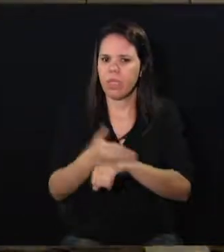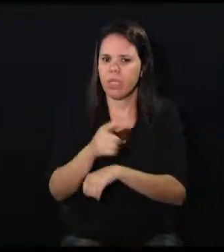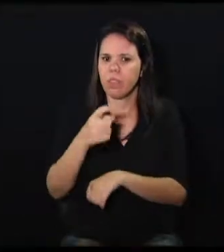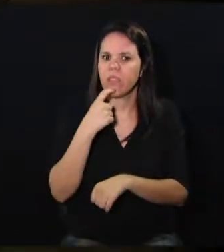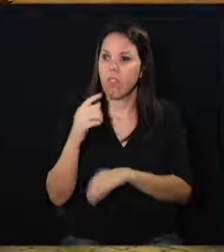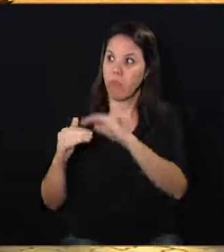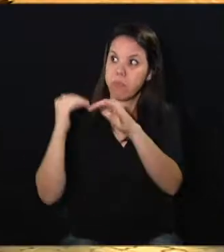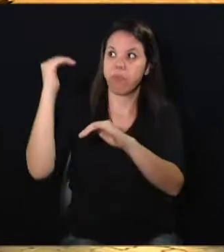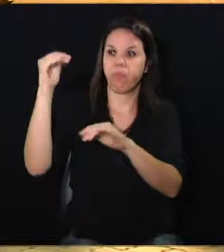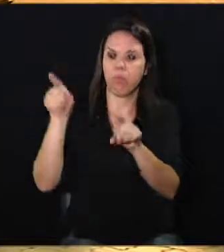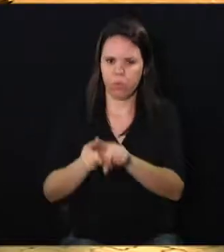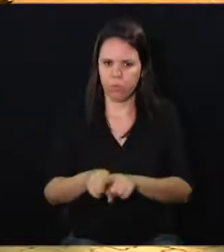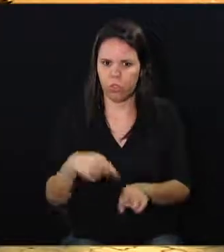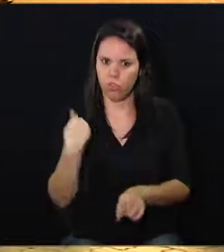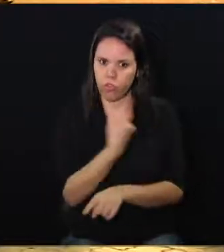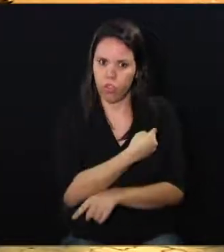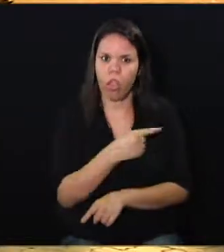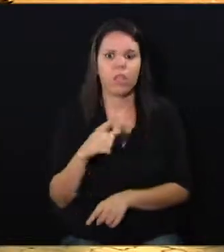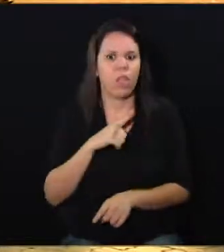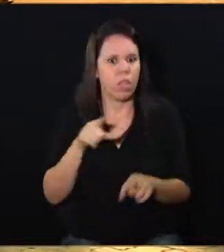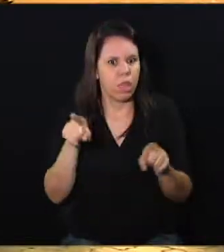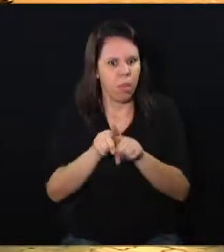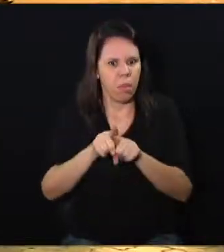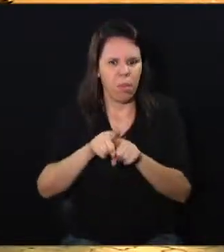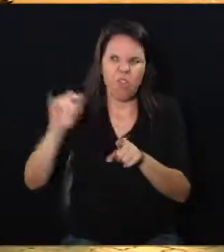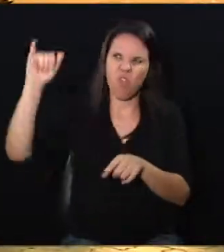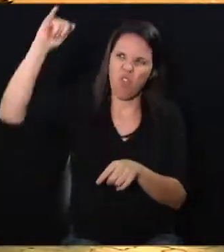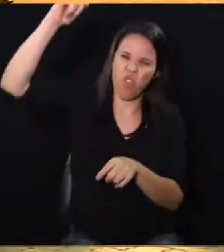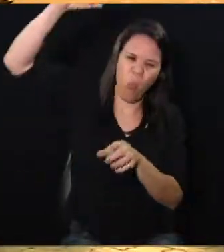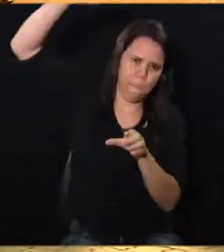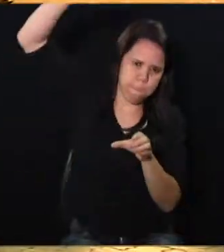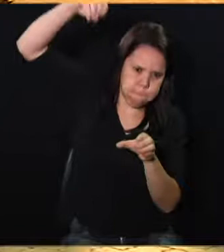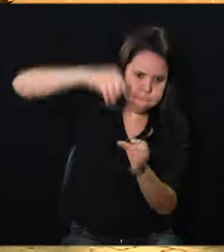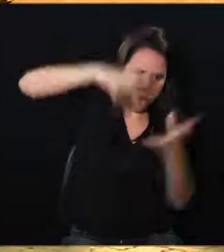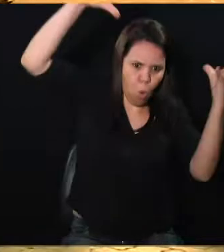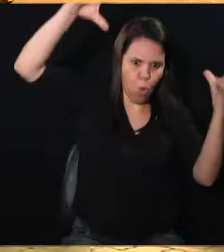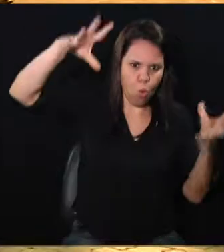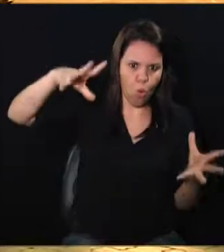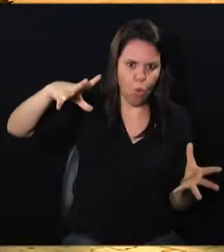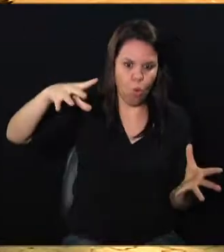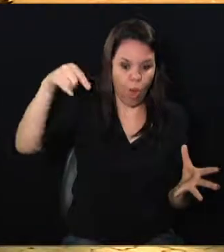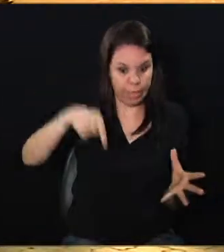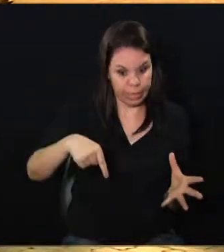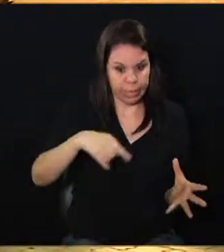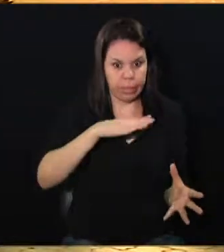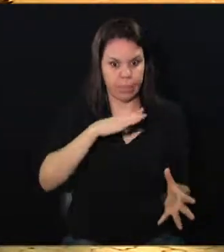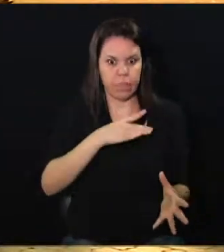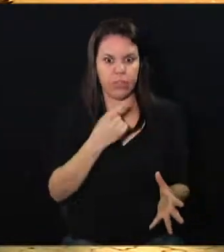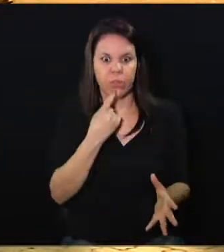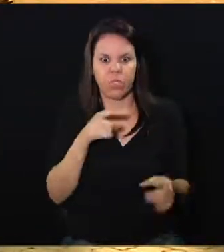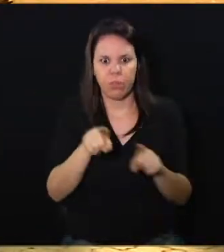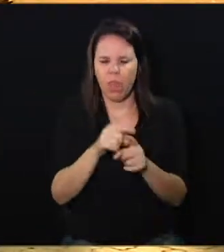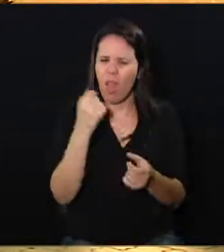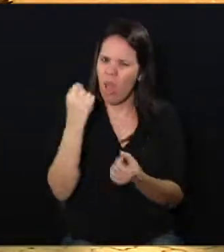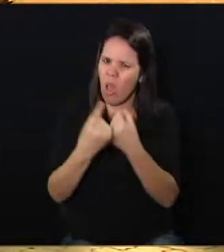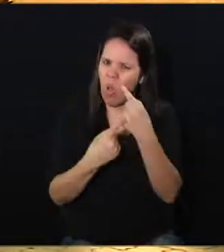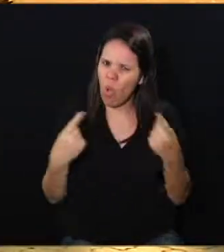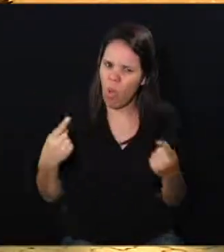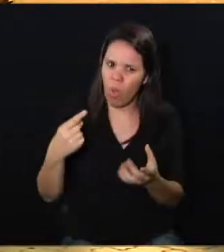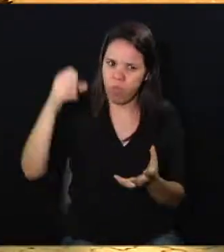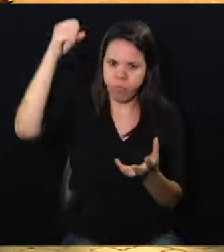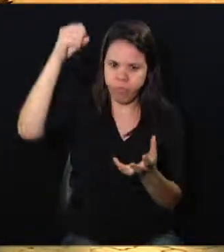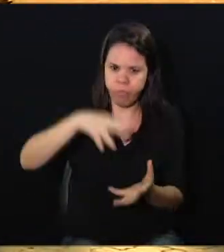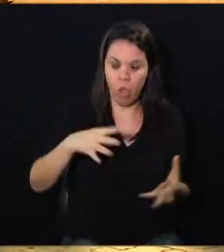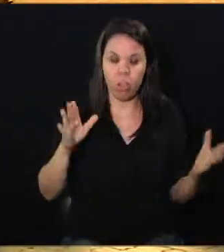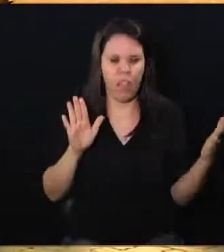além. Nós chegamos a ter ataques aéreos com bombas aqui na nossa cidade. Inclusive um desses ataques na frente